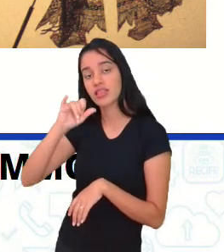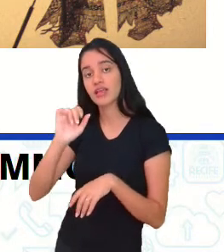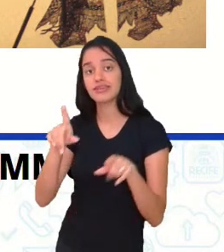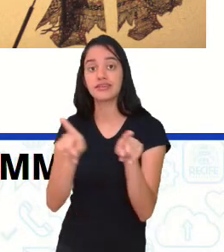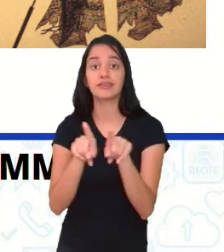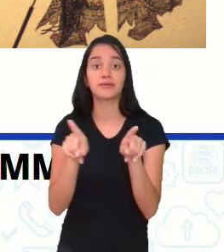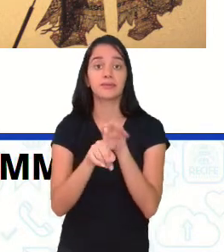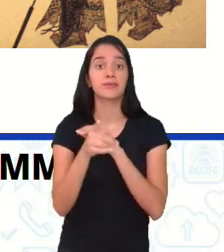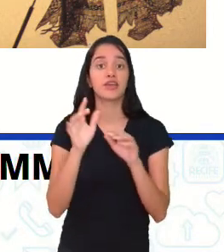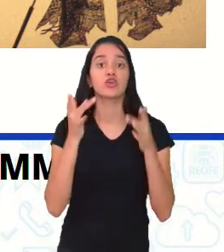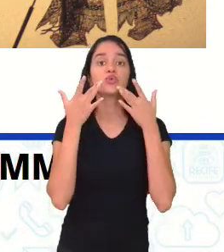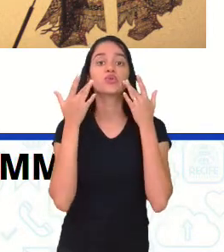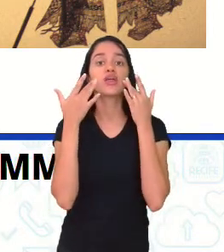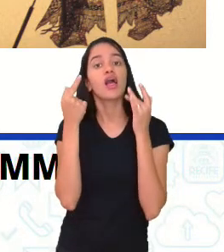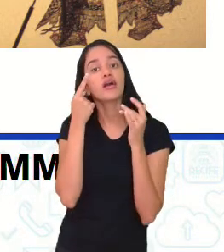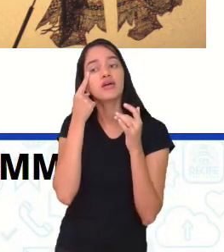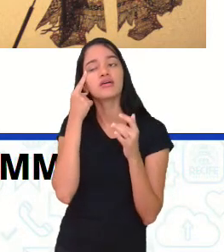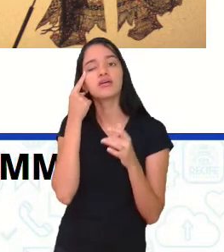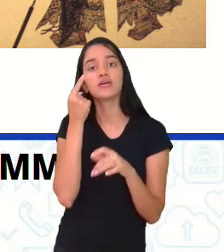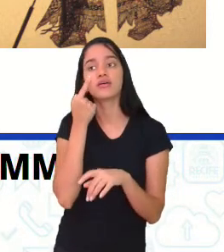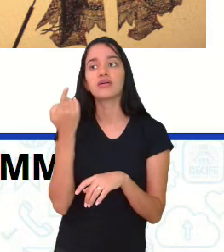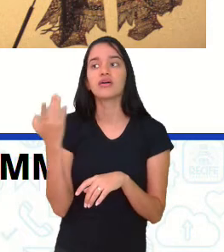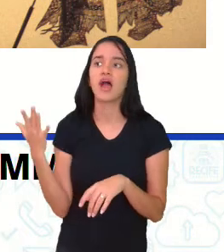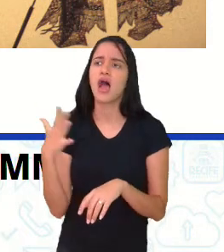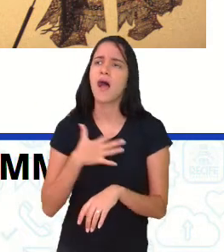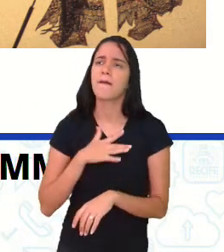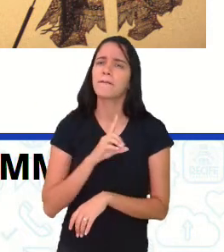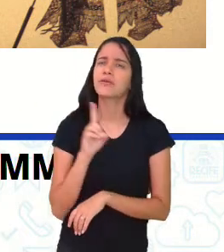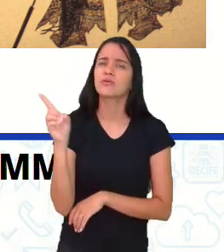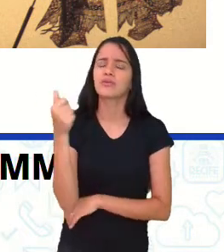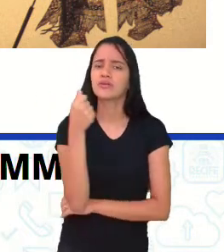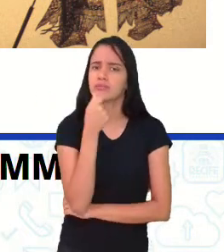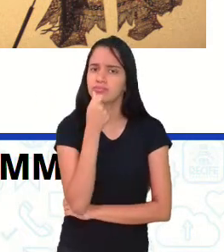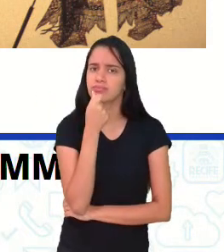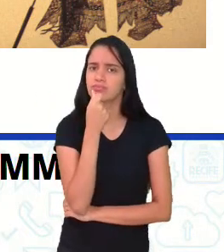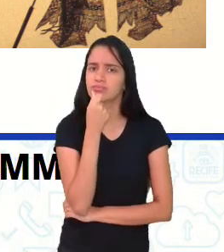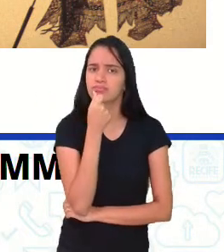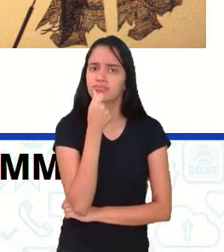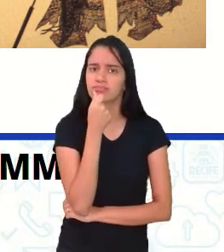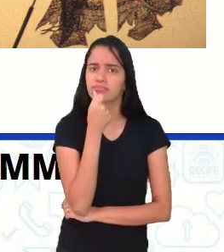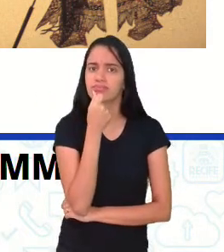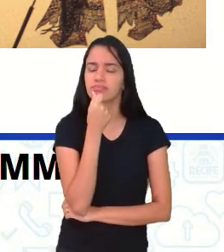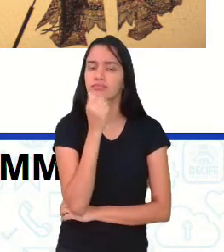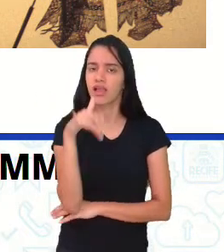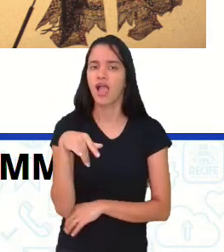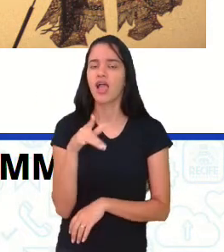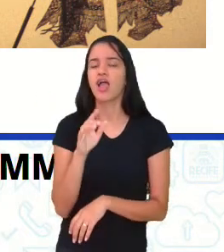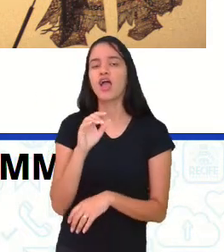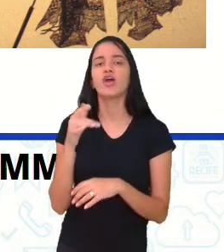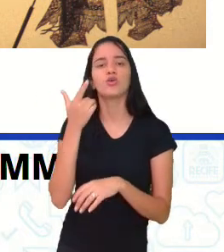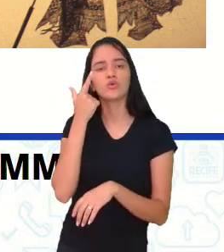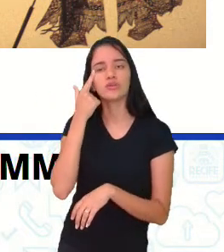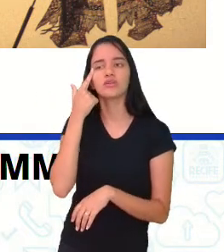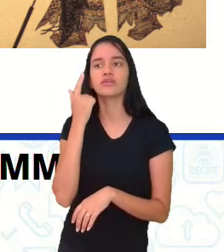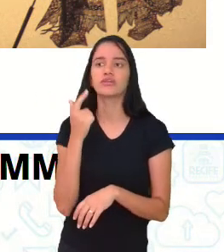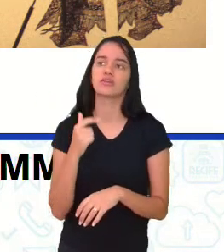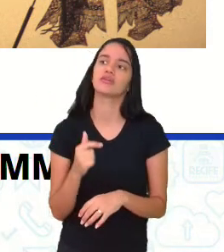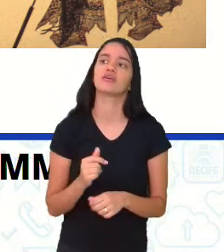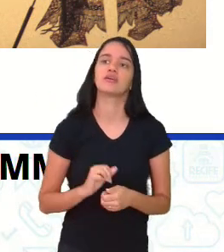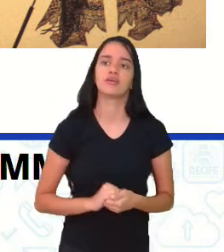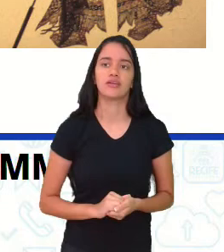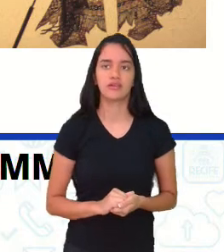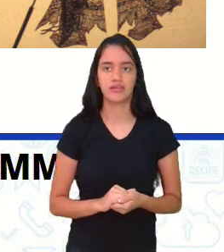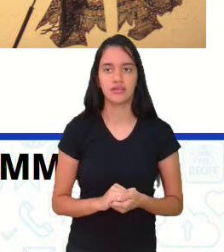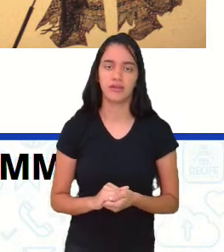o javanês, e esse aqui, meu Deus, esse é o chinês, né? Esse é o chinês, que a varinha fica na